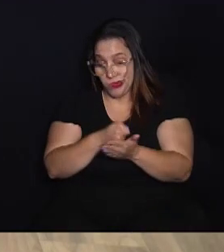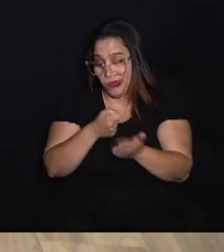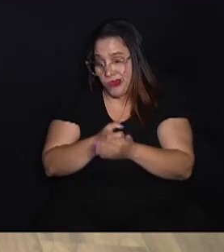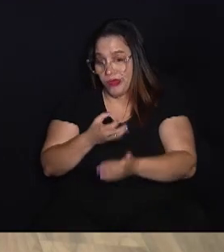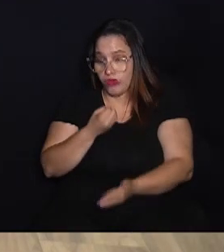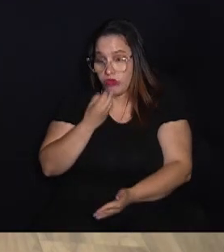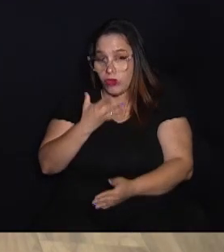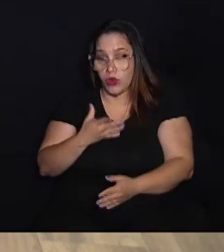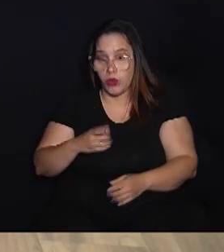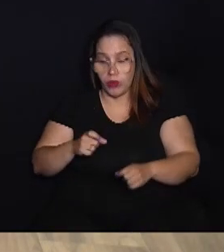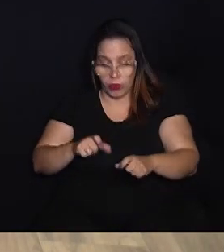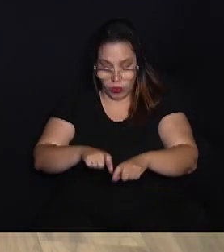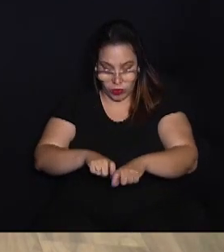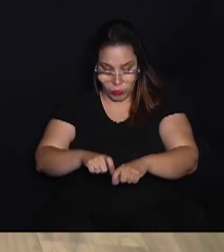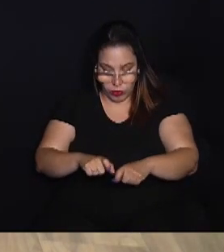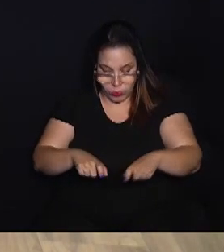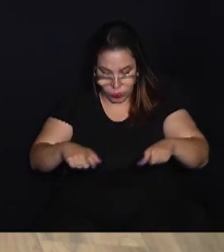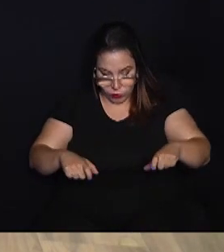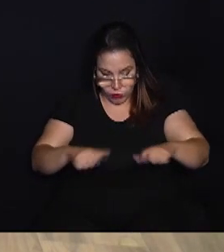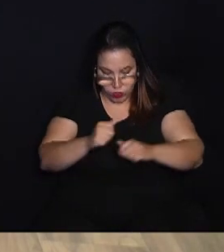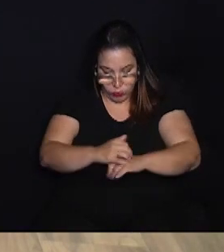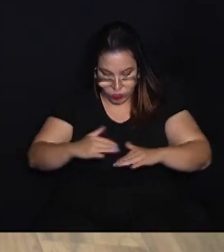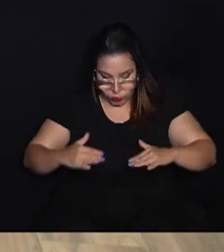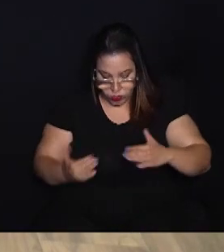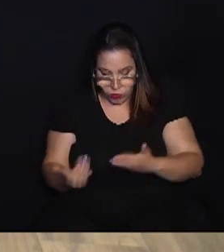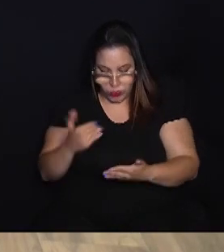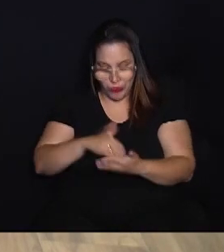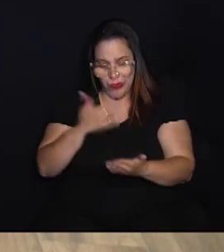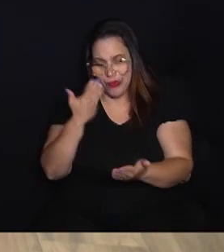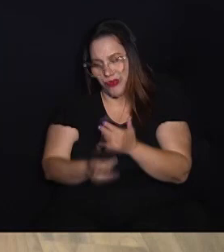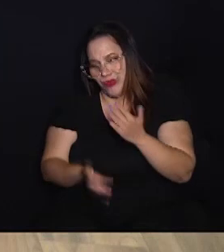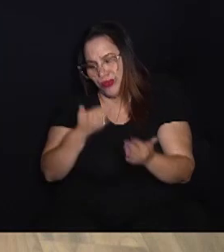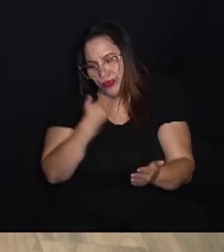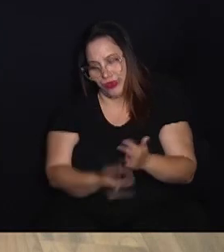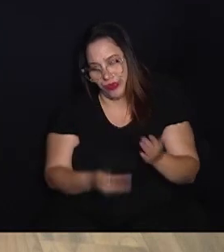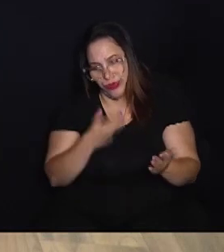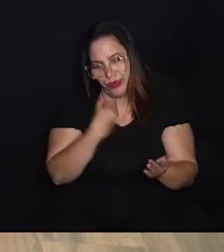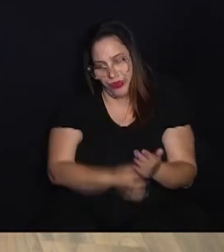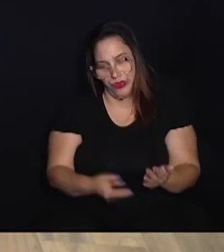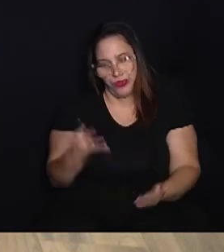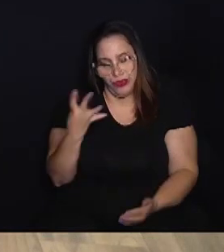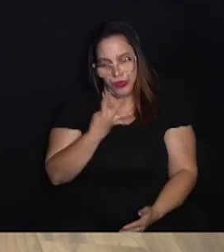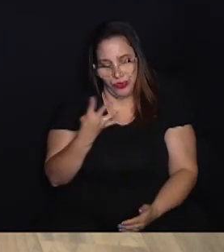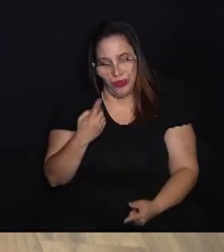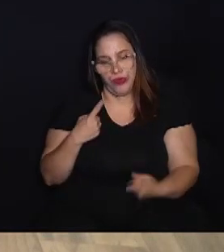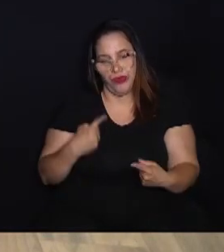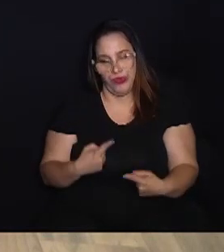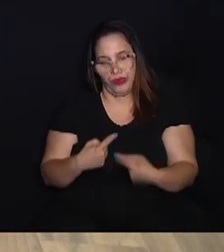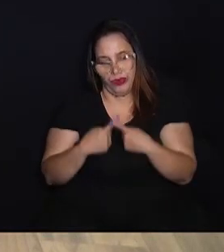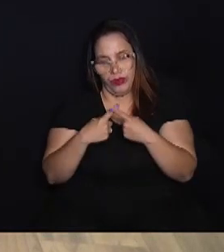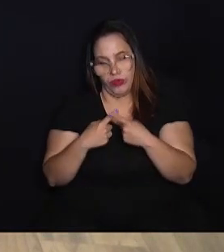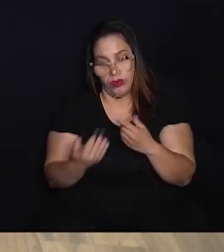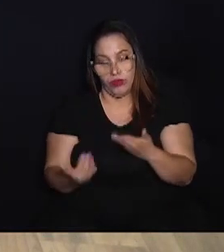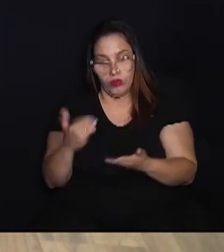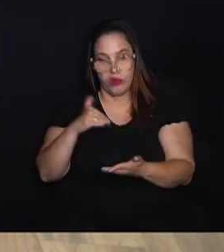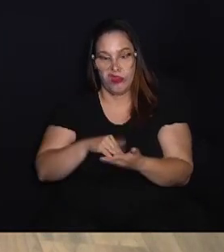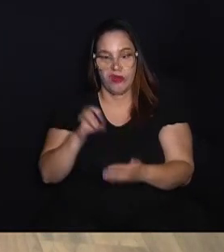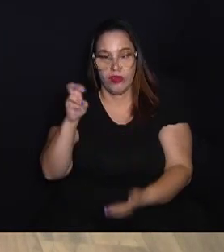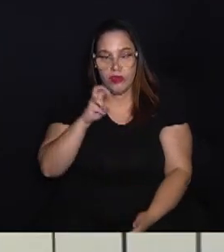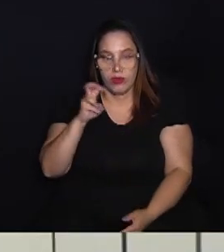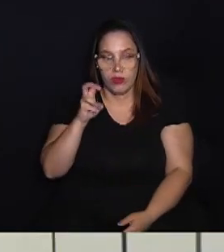no Brinco de Ouro. Apesar de vir de 3 derrotas nos últimos 4 jogos, a equipe vem aí de